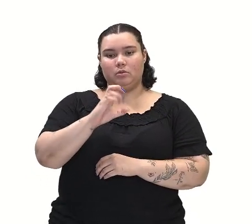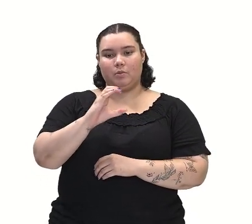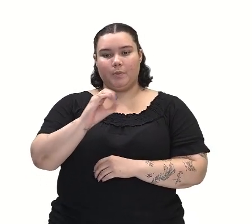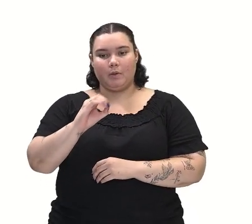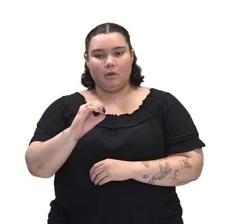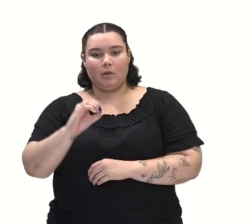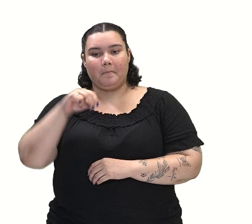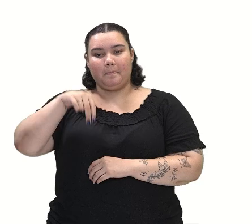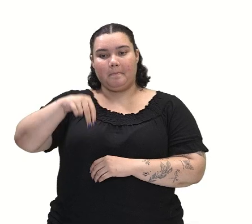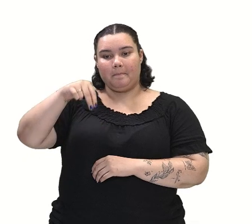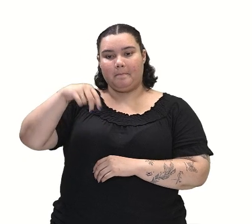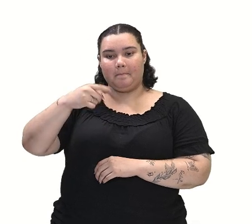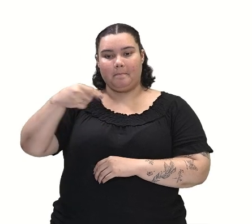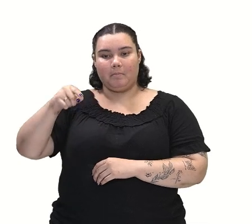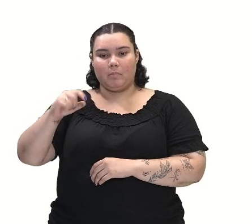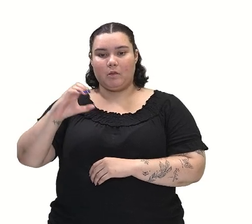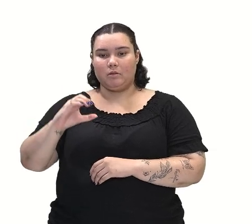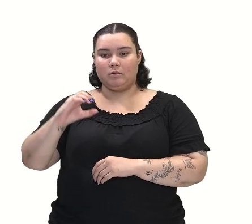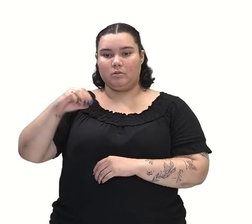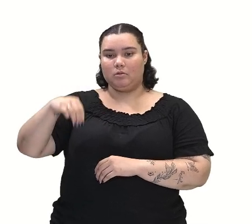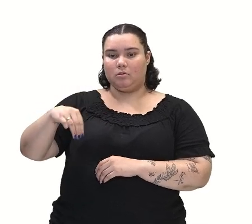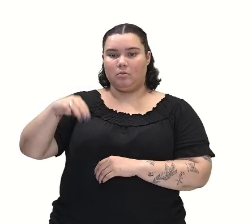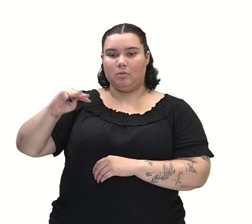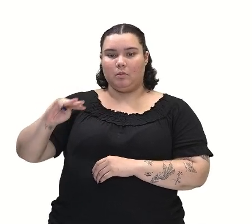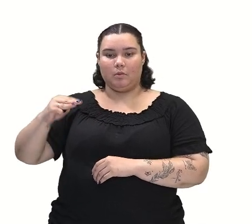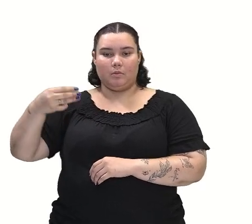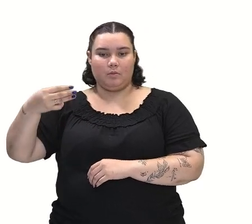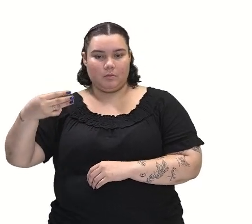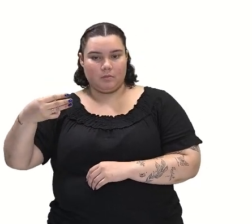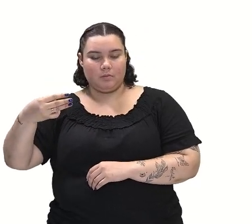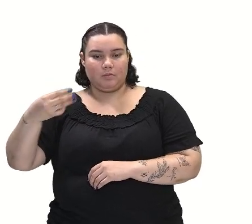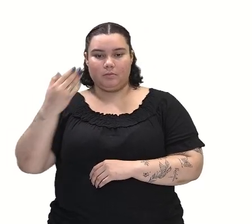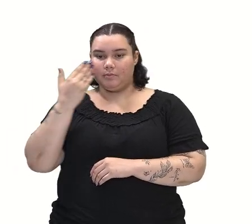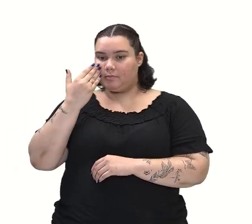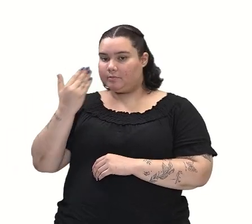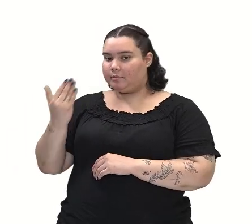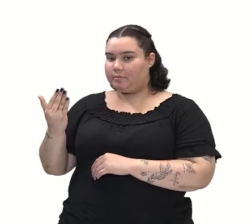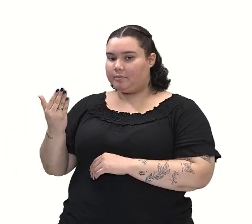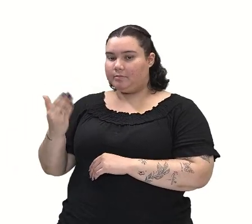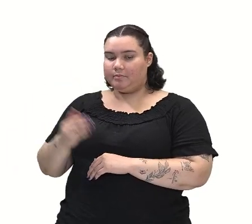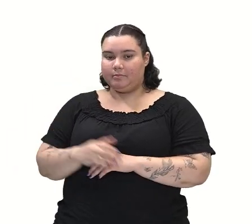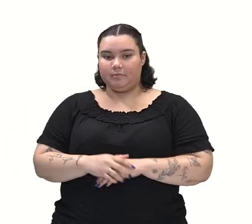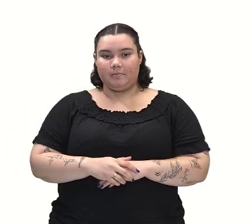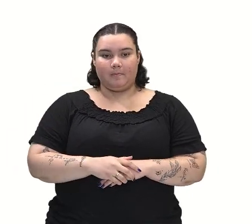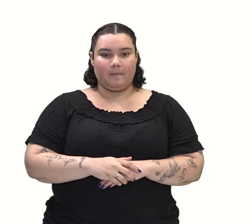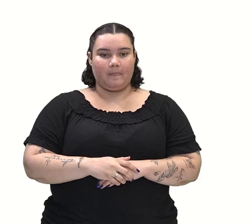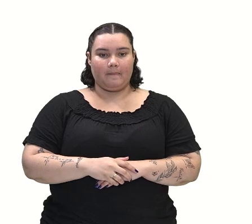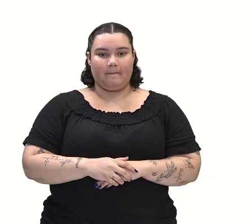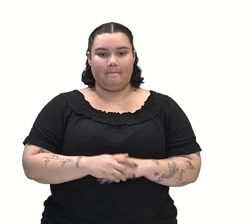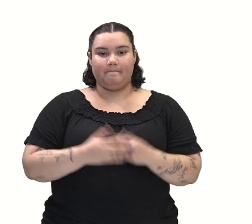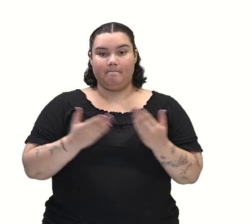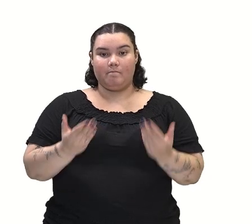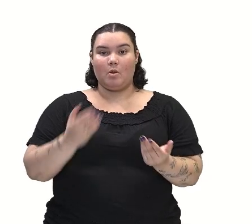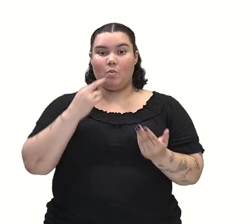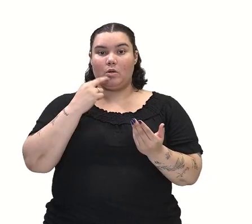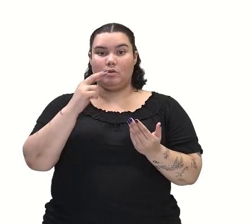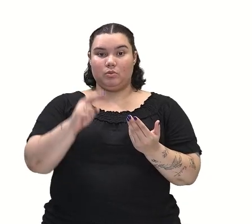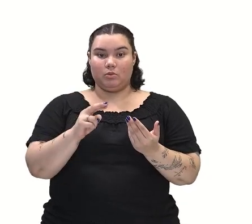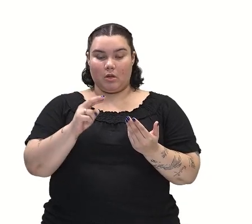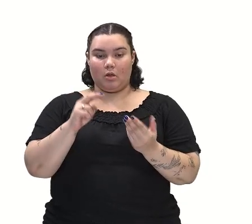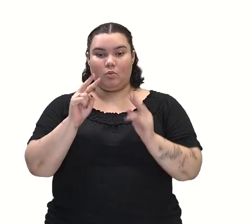em centímetros e eu vou elevar esses centímetros à terceira potência. Então, o resultado aí desse